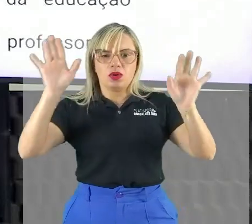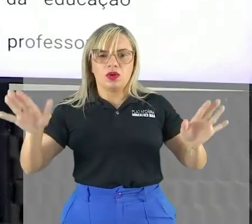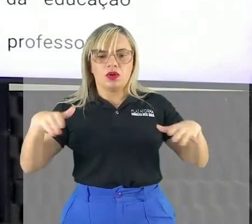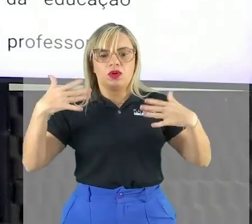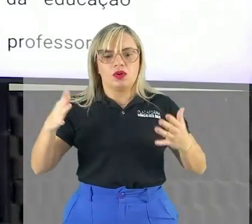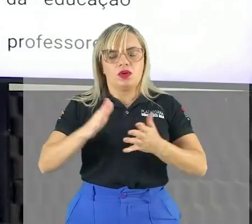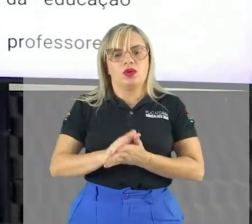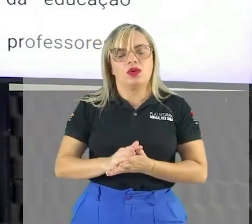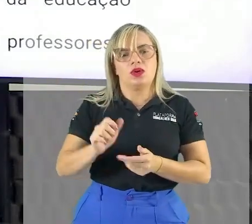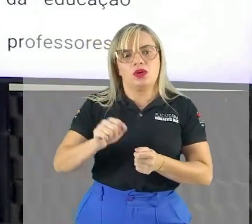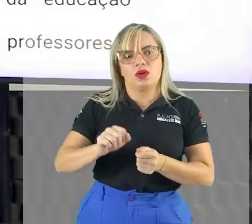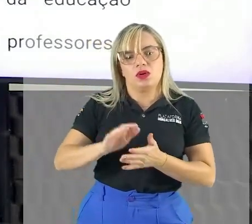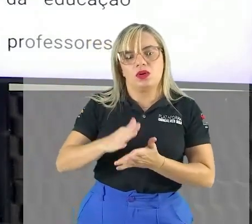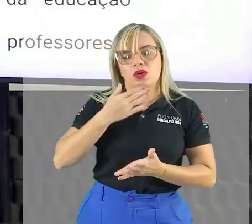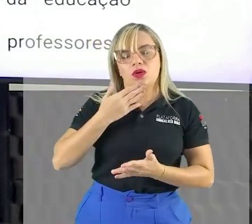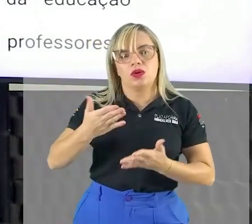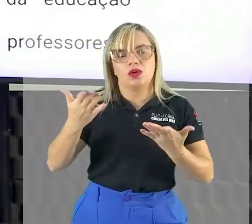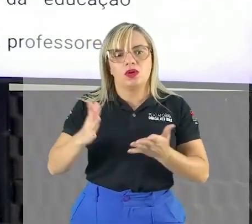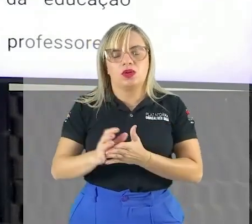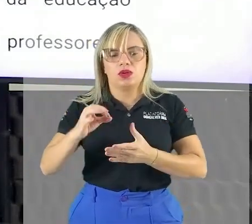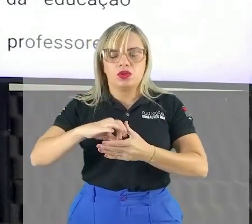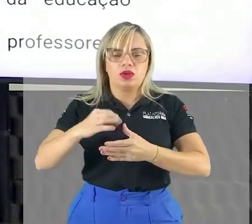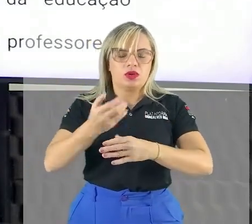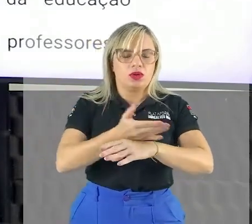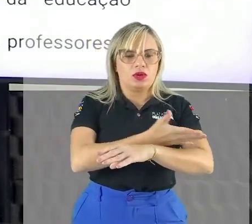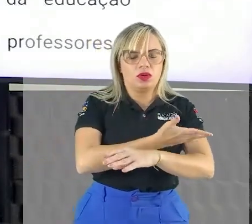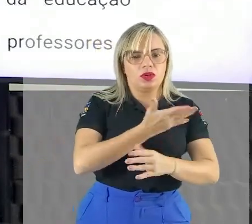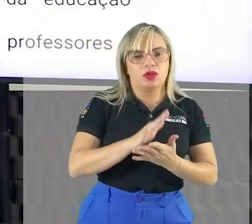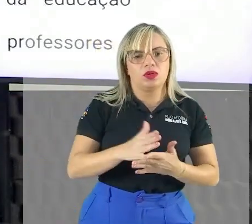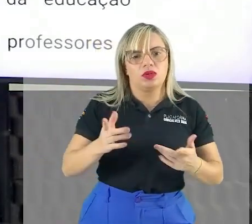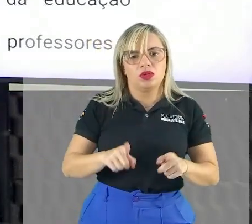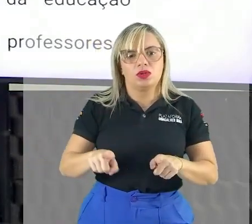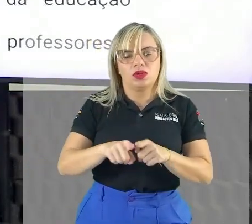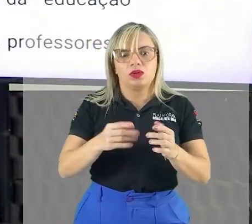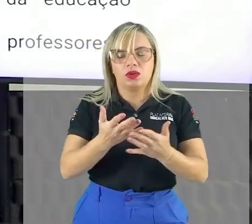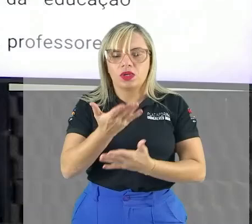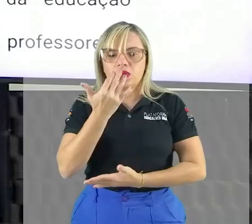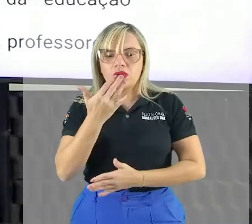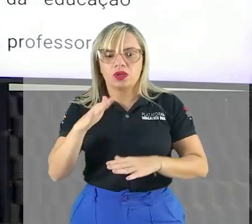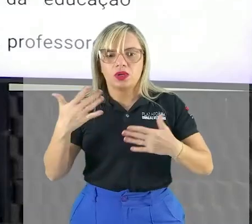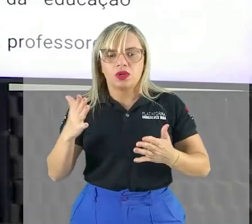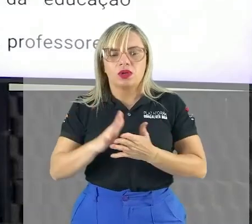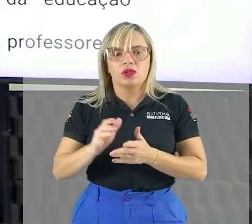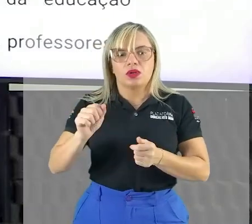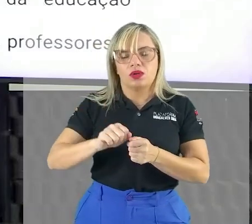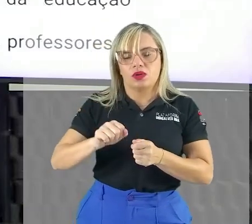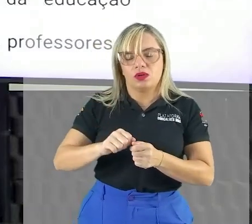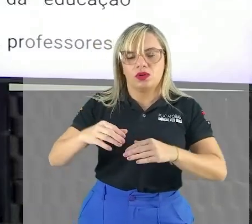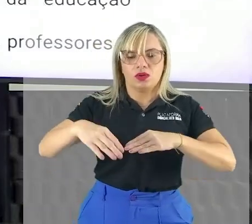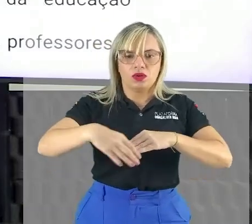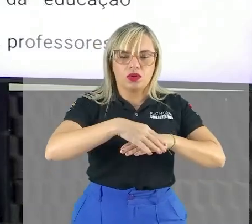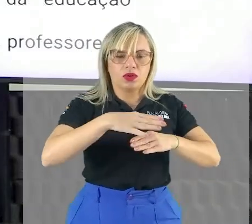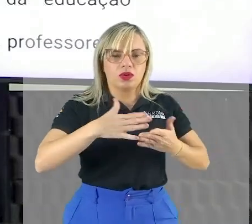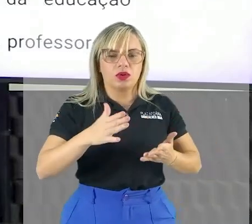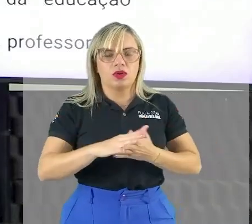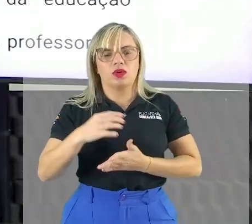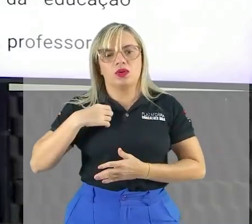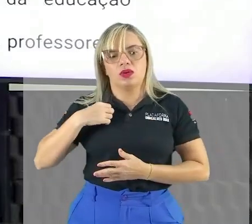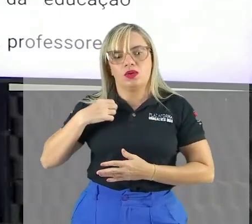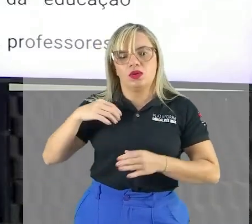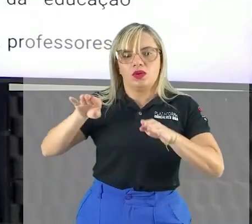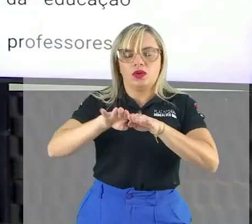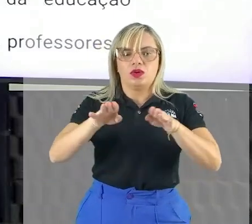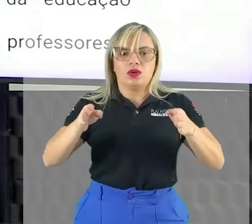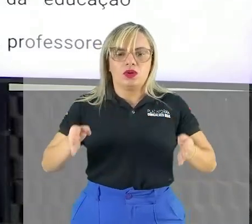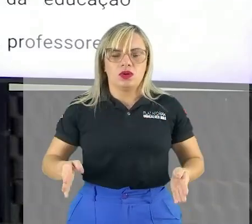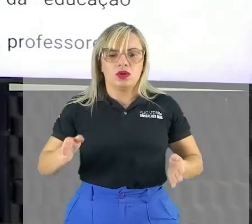isso. Então, não é só mais aquele que planta que colhe. Agora tem o que vai fazer o sapato, aquele que vai fazer, o artesão que vai fazer uma mesa, e